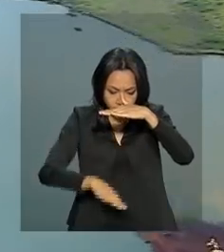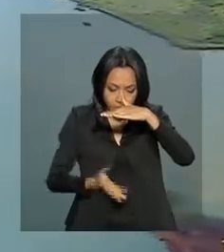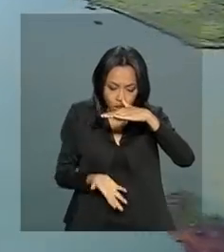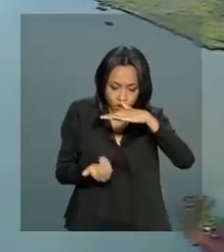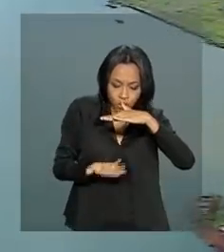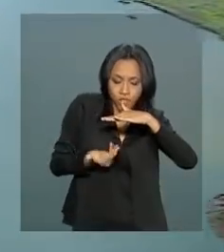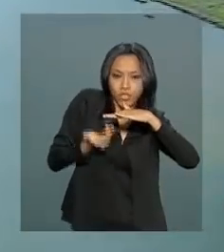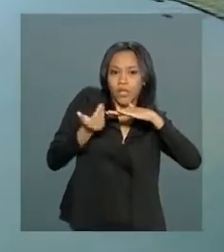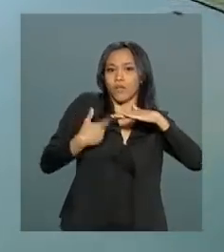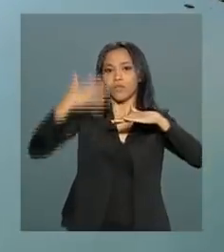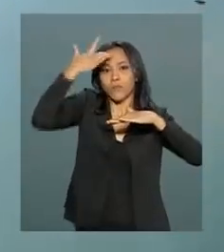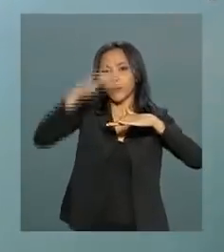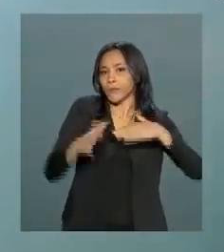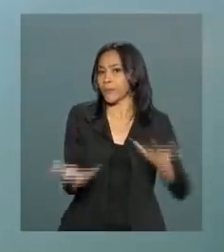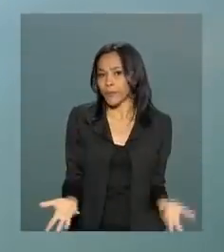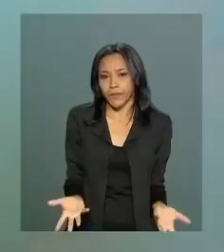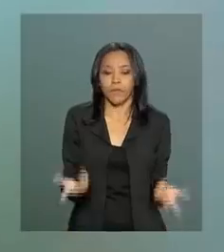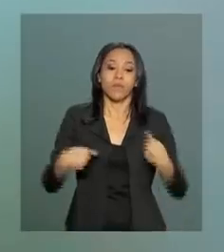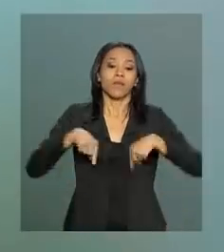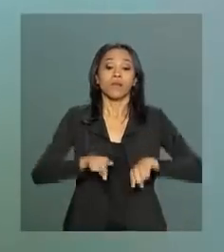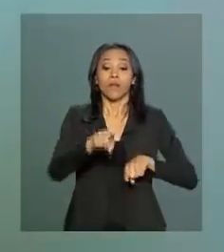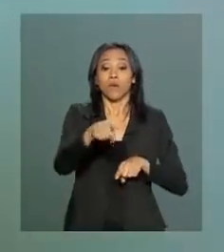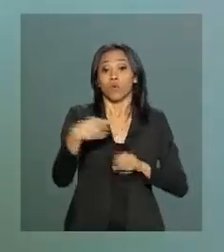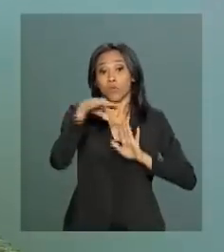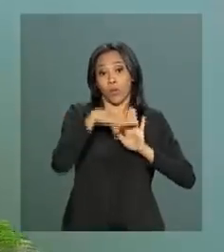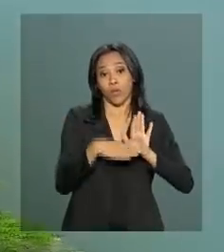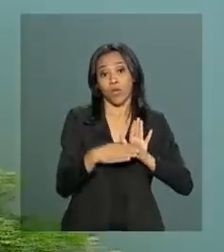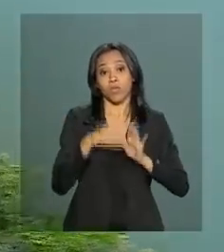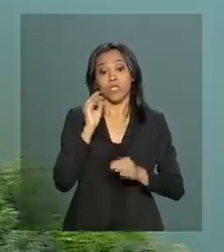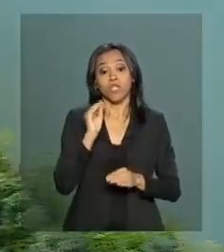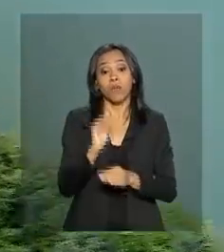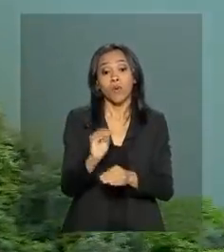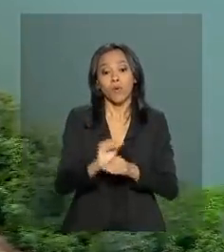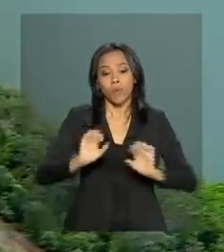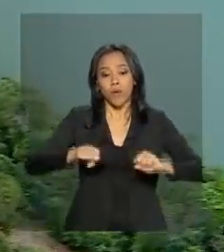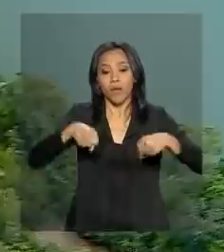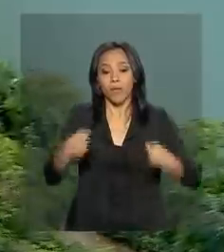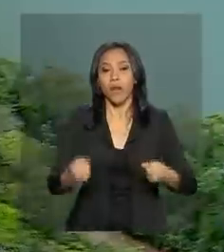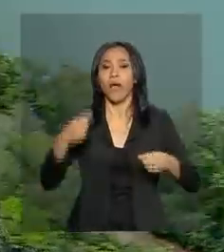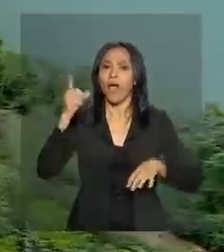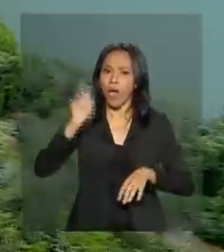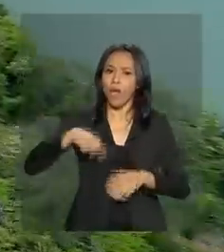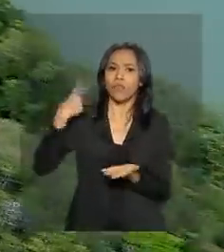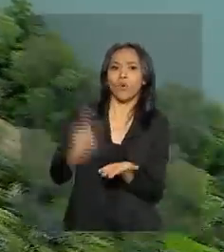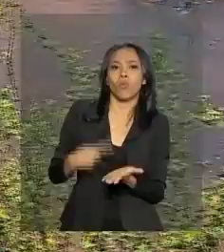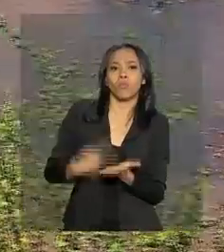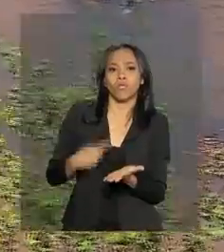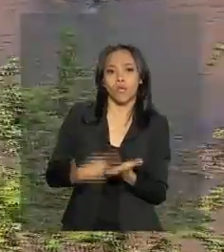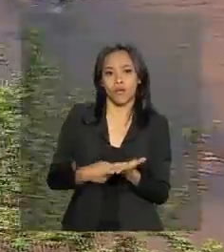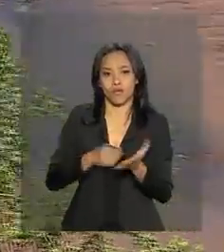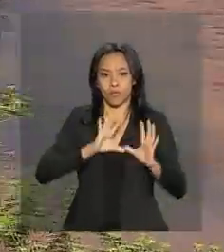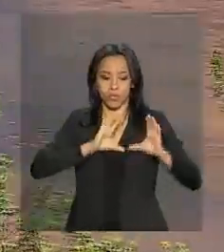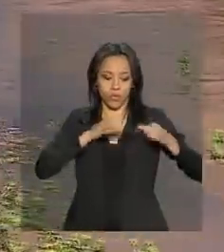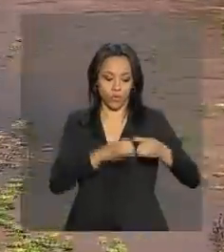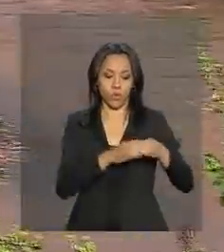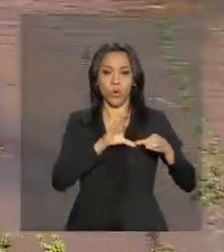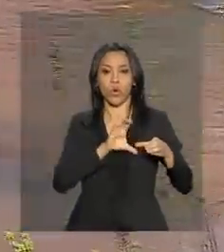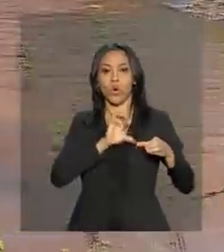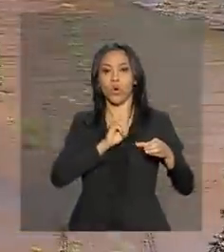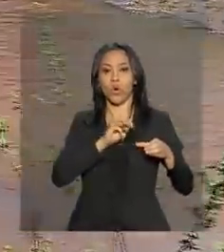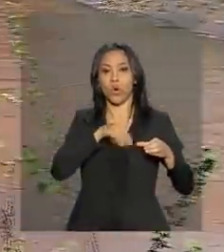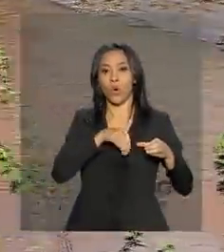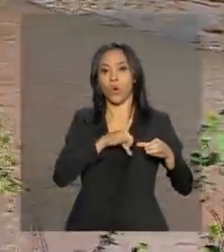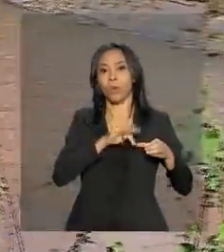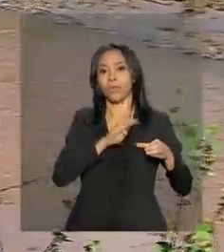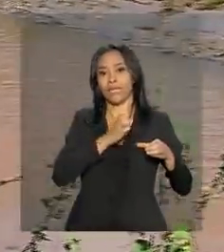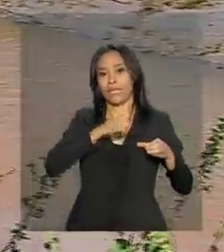A execução dos programas de recuperação é avaliada pelas câmaras técnicas do Comitê Interfederativo. É o caso da